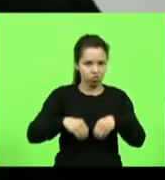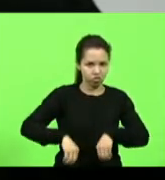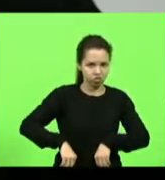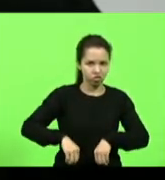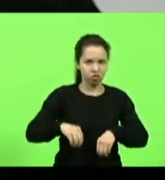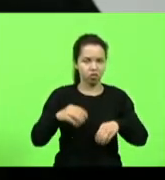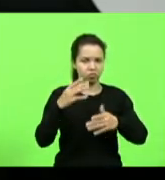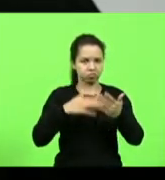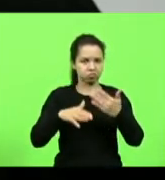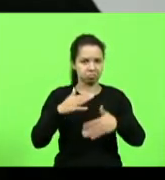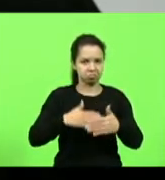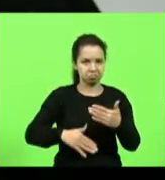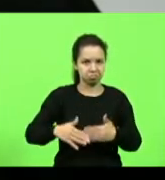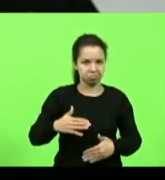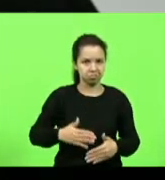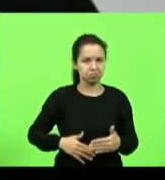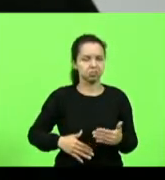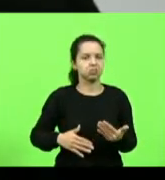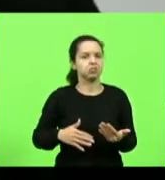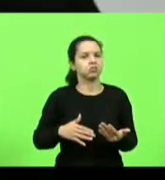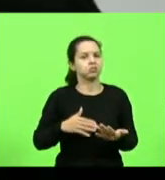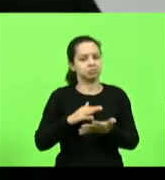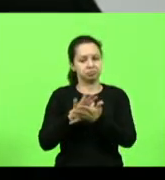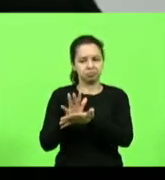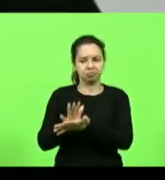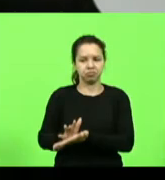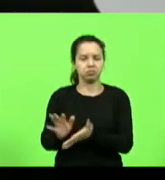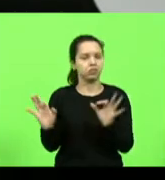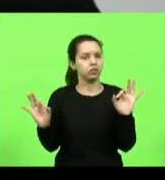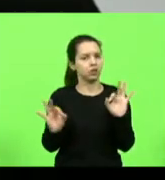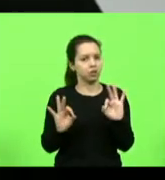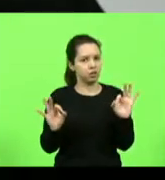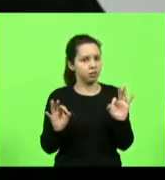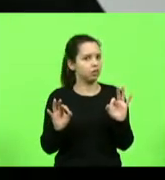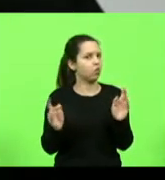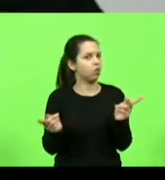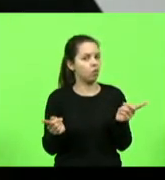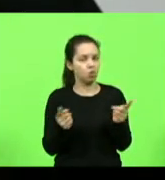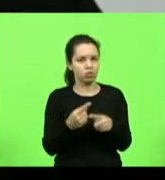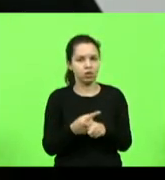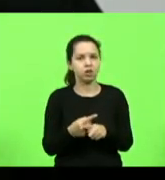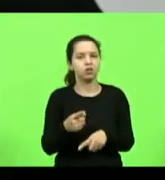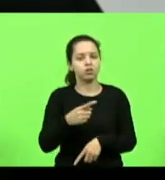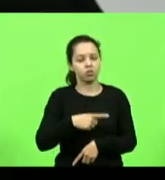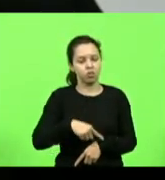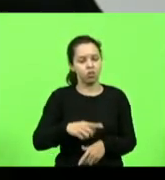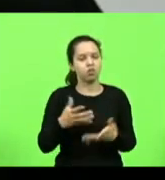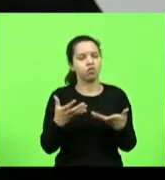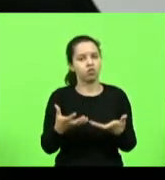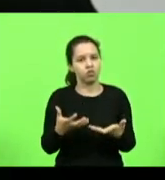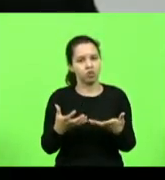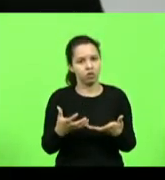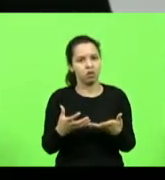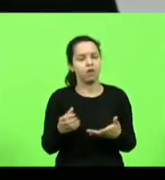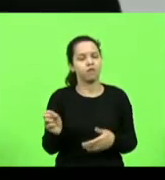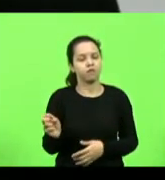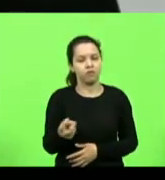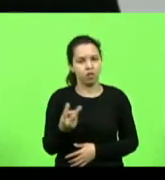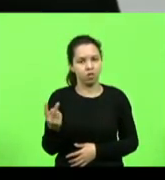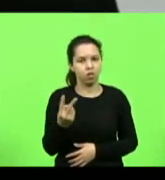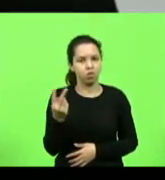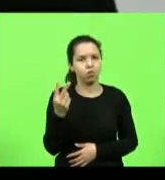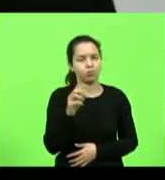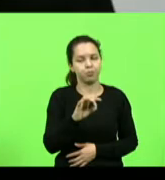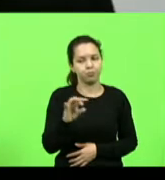nossa política é desagregativa. Pelo contrário. Pelo contrário. Então a gente busca sempre estar gerando valor. E